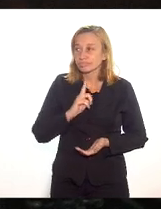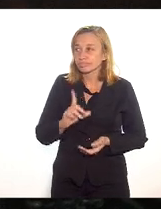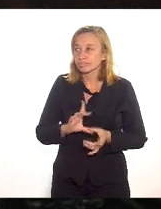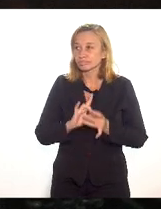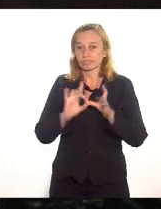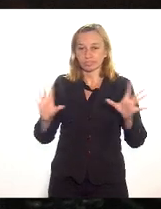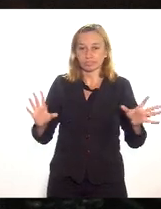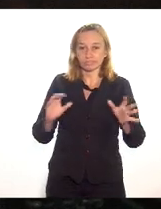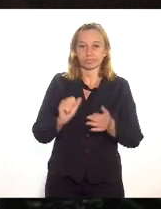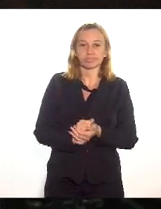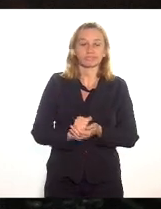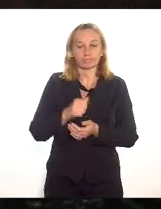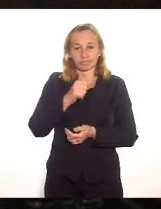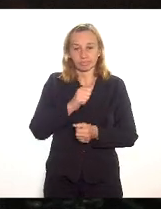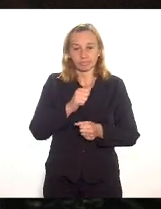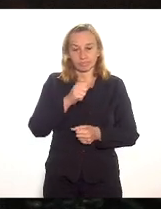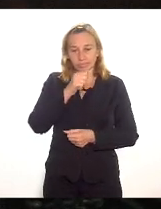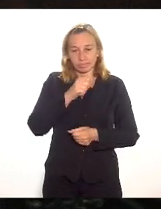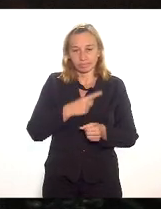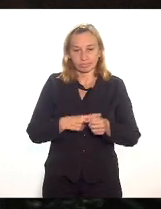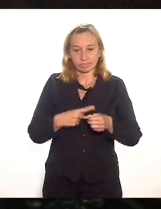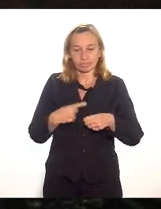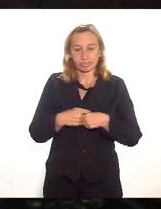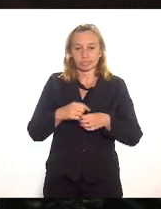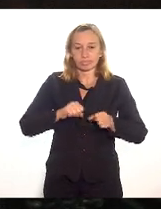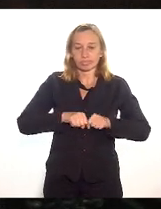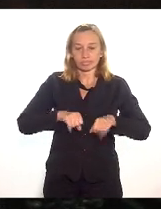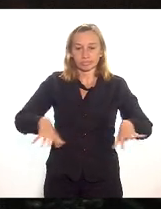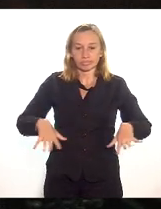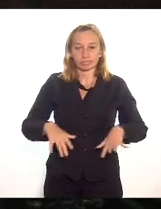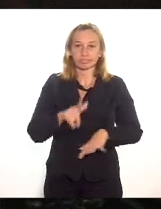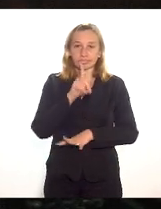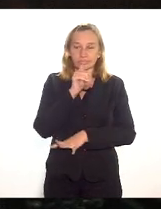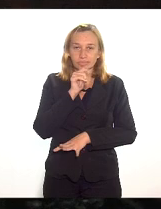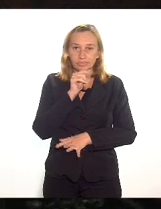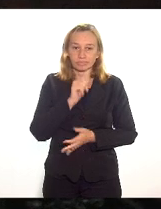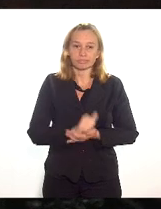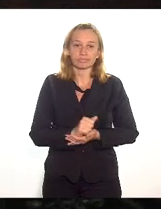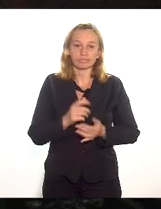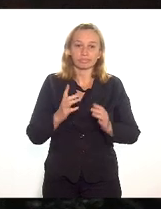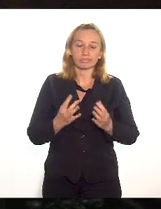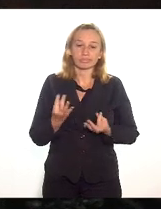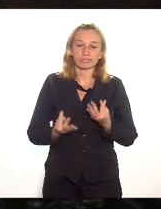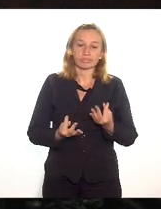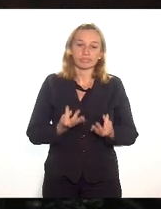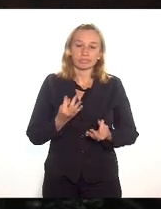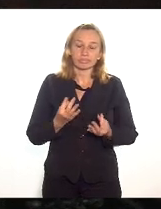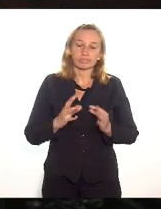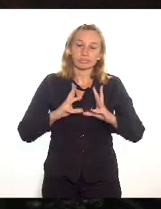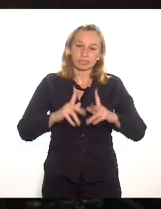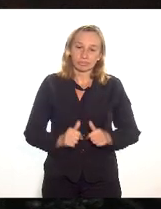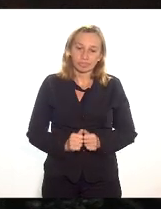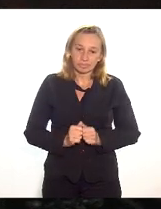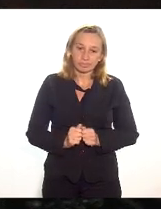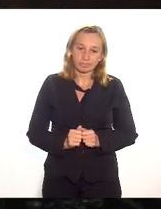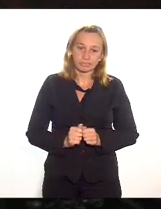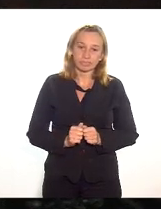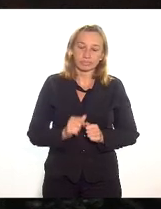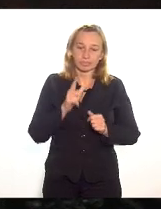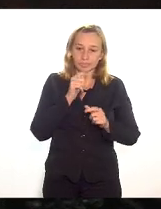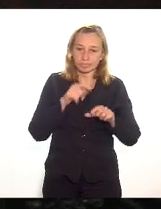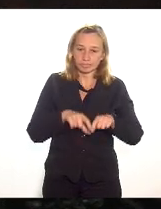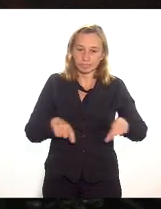autonomia municipal para distribuição de água e tratamento de esgoto. E isso